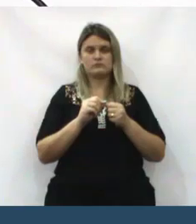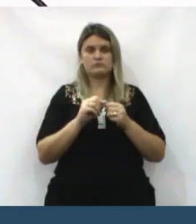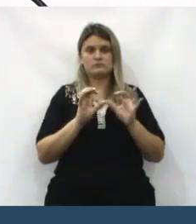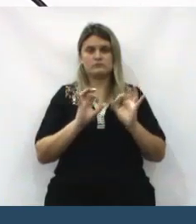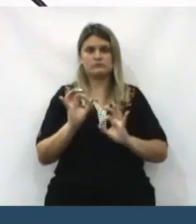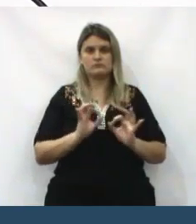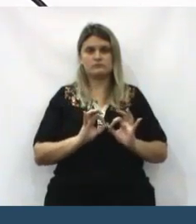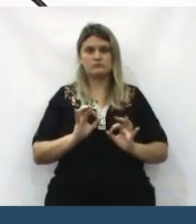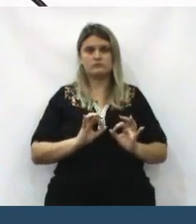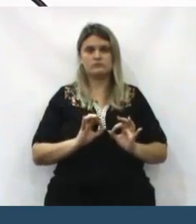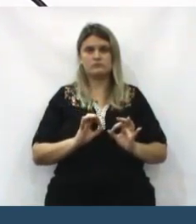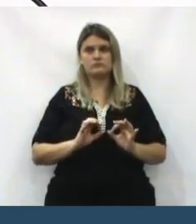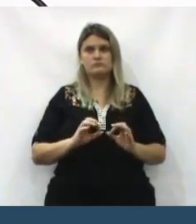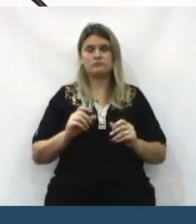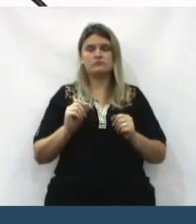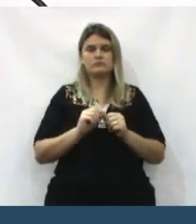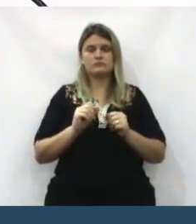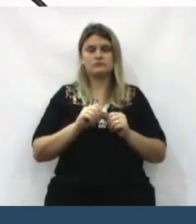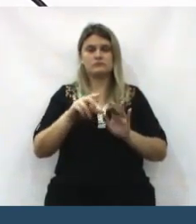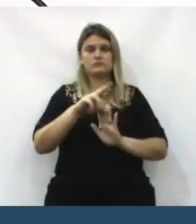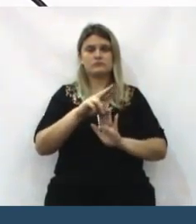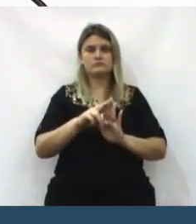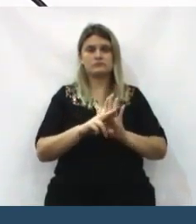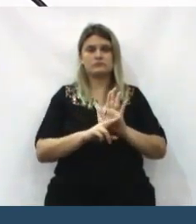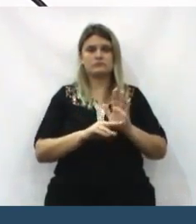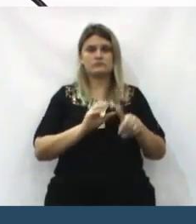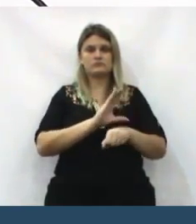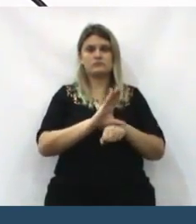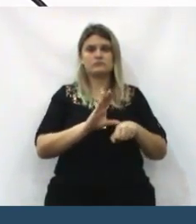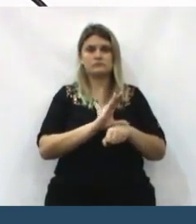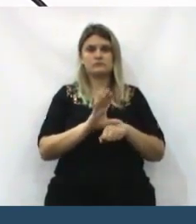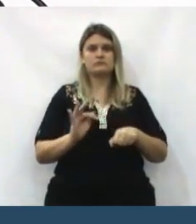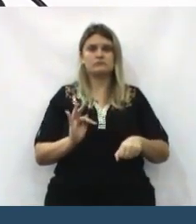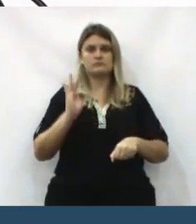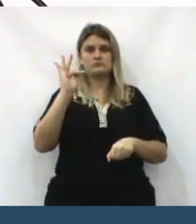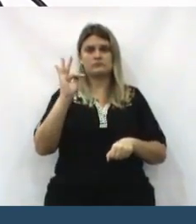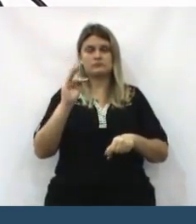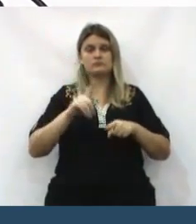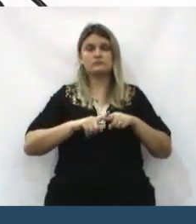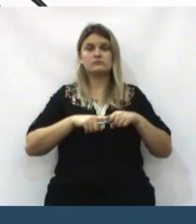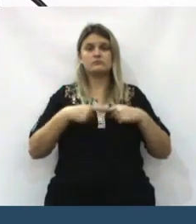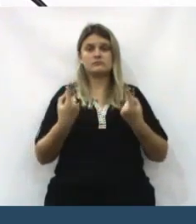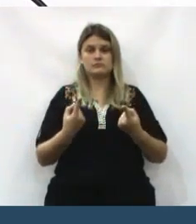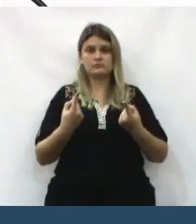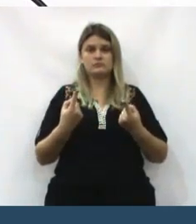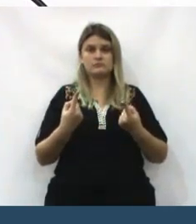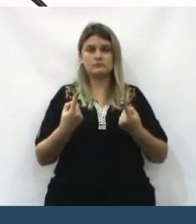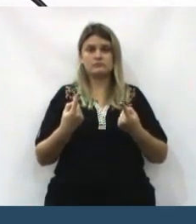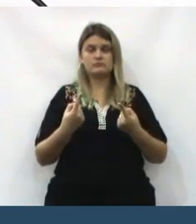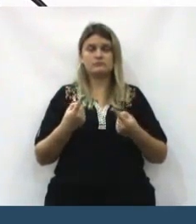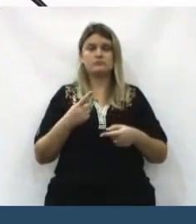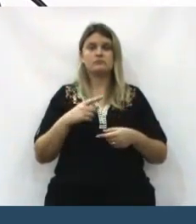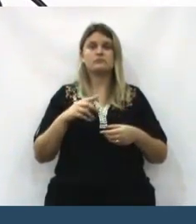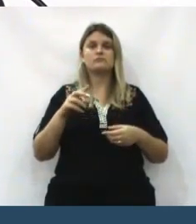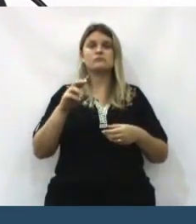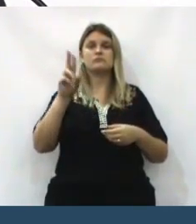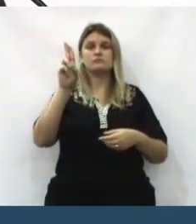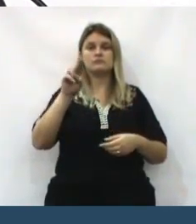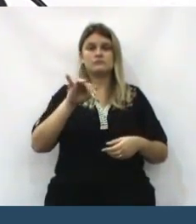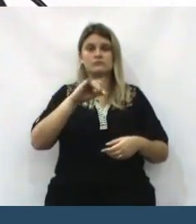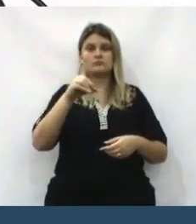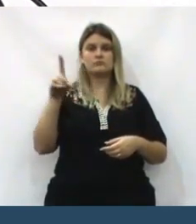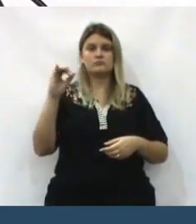infraconstitucional que vai regulamentar a Constituição Federal. Contudo, a